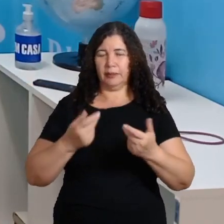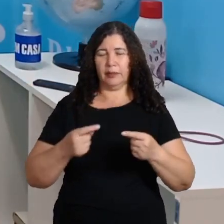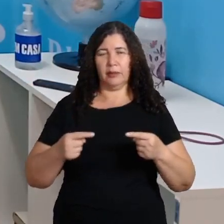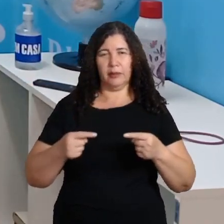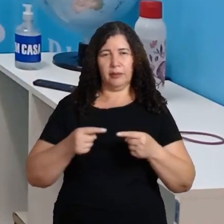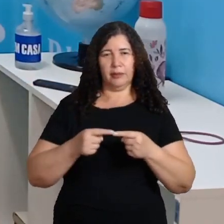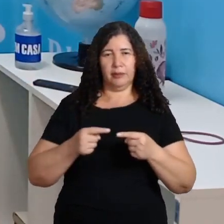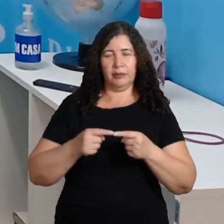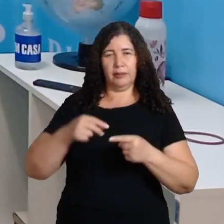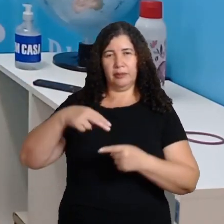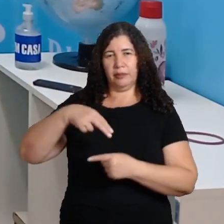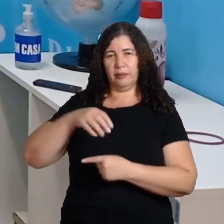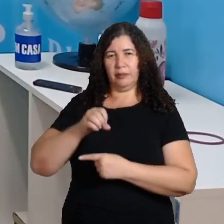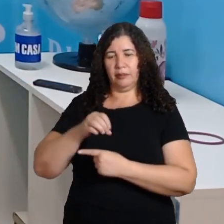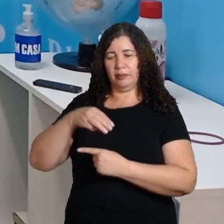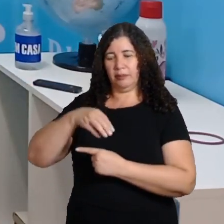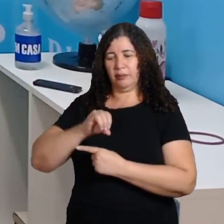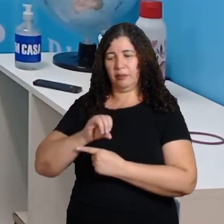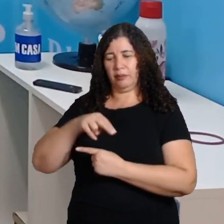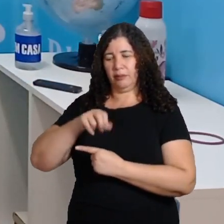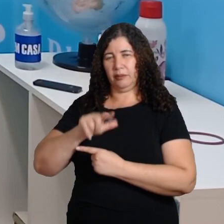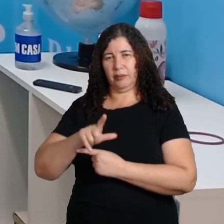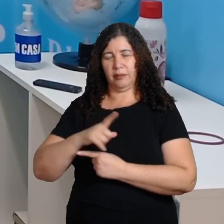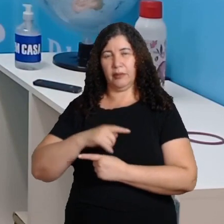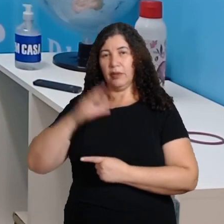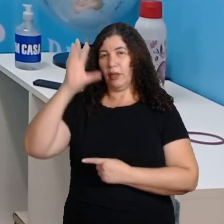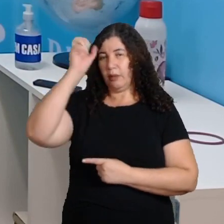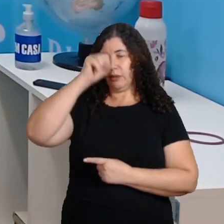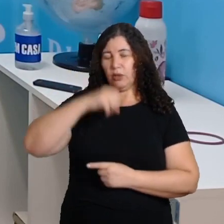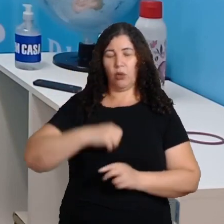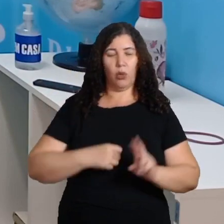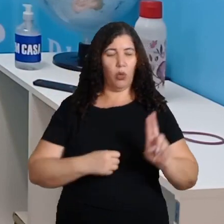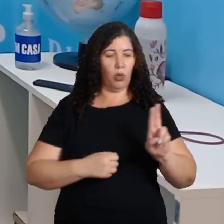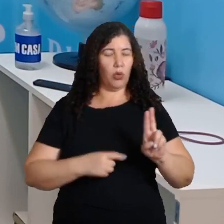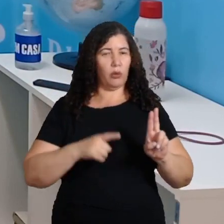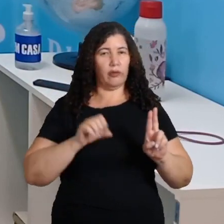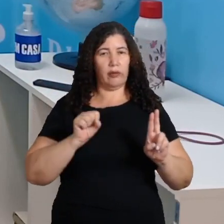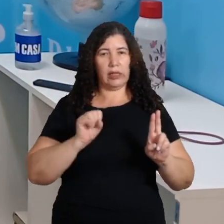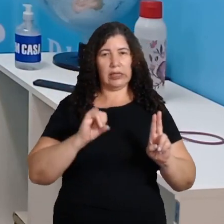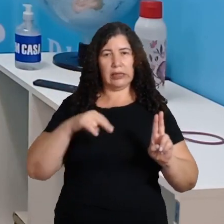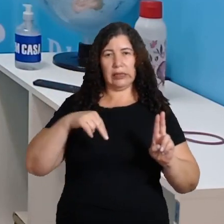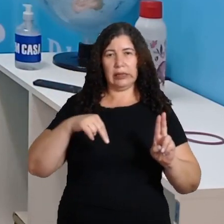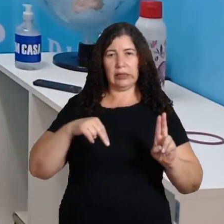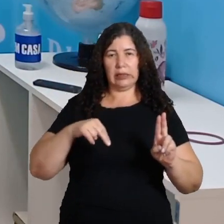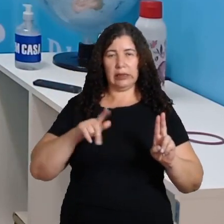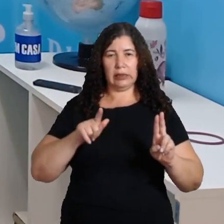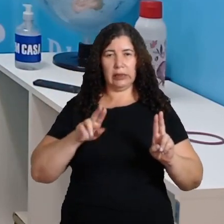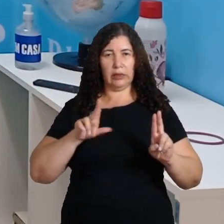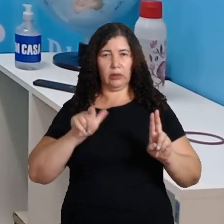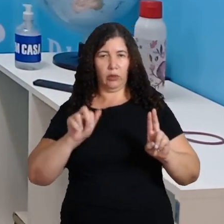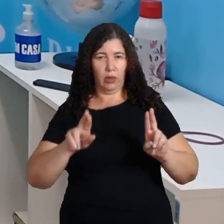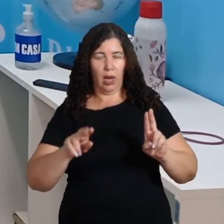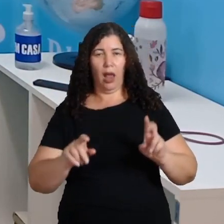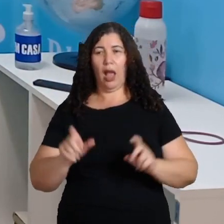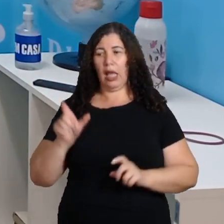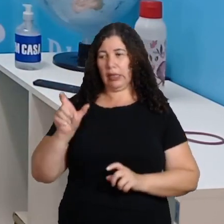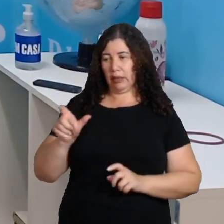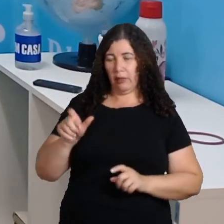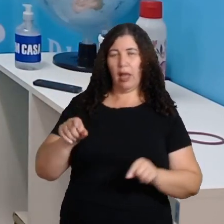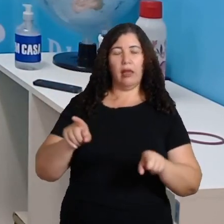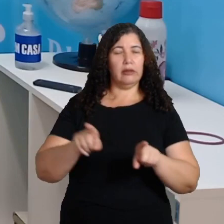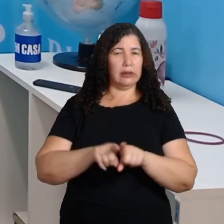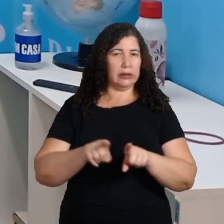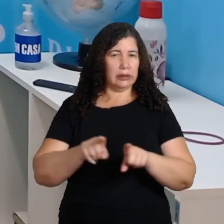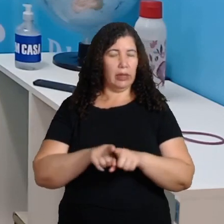nominal, aprendemos que se o nome estiver no singular, as palavrinhas, os outros nomes que estão